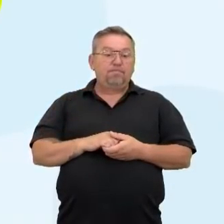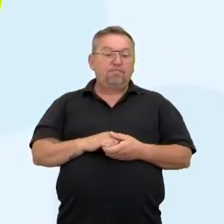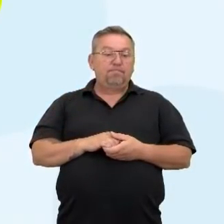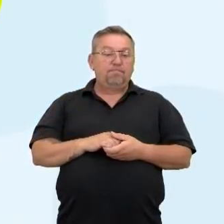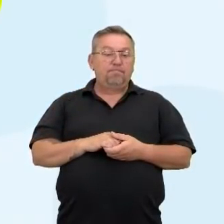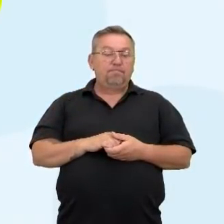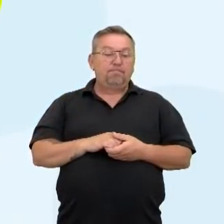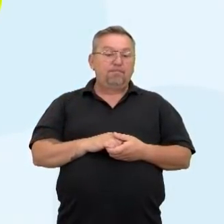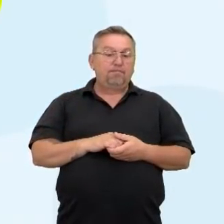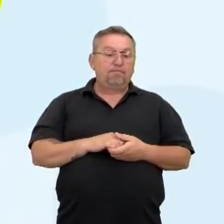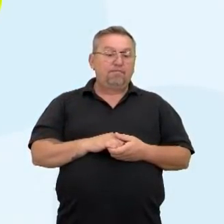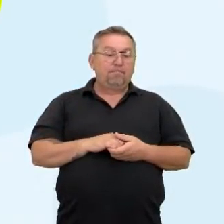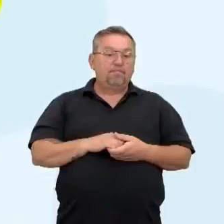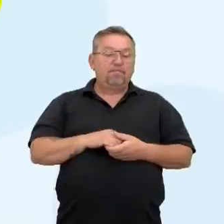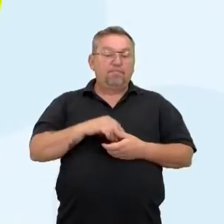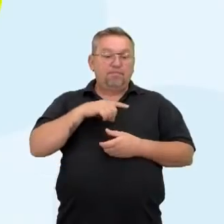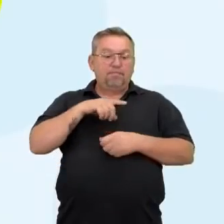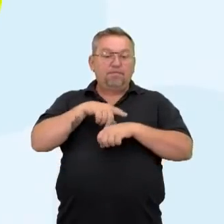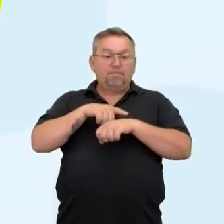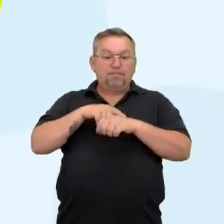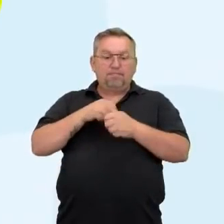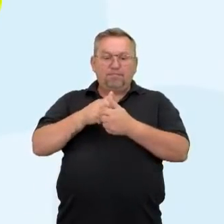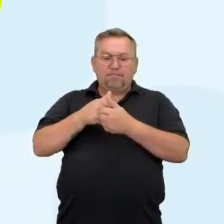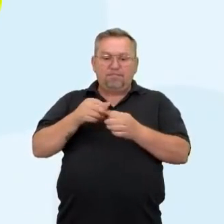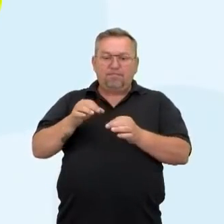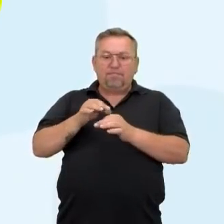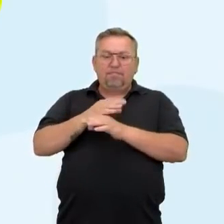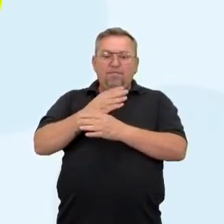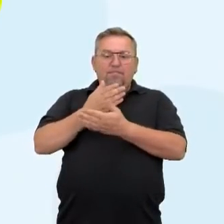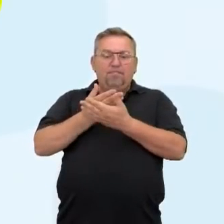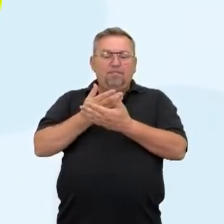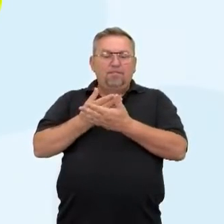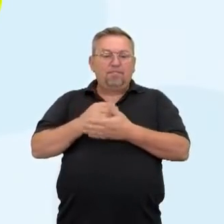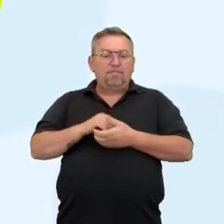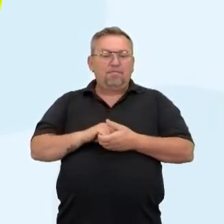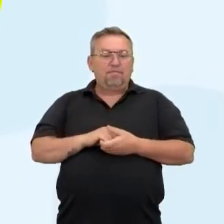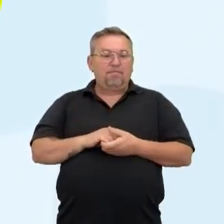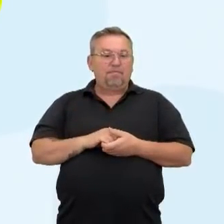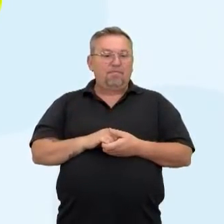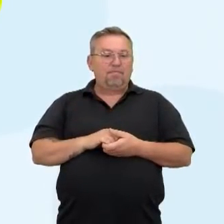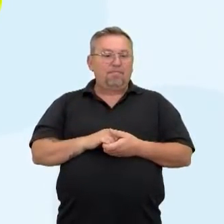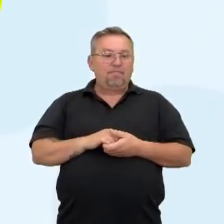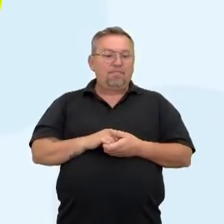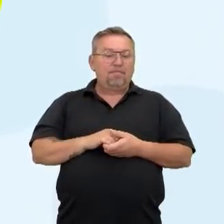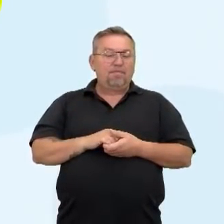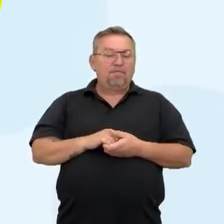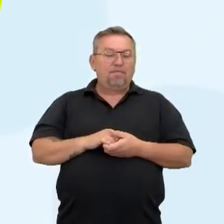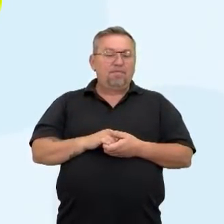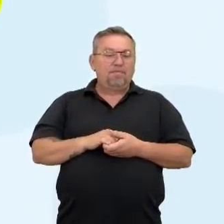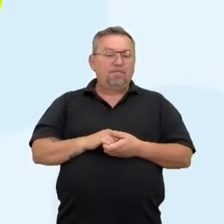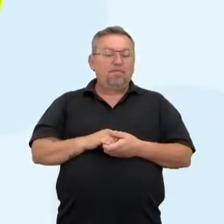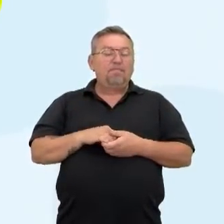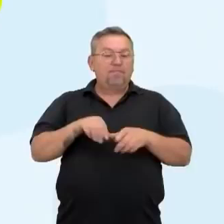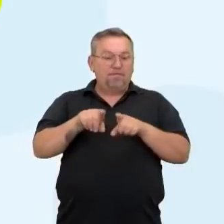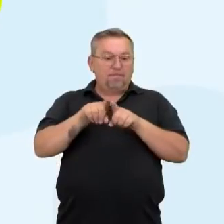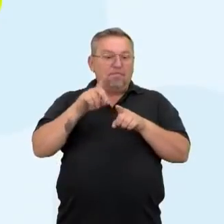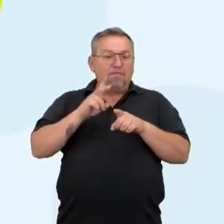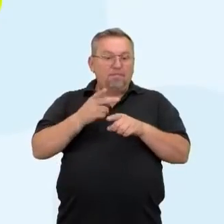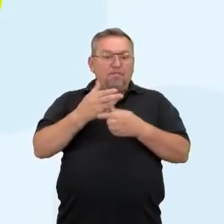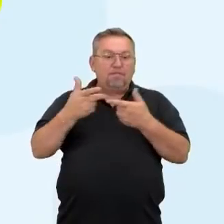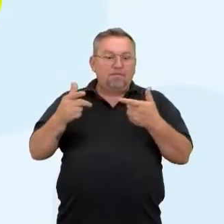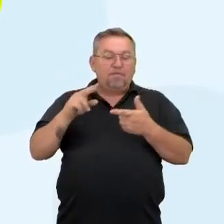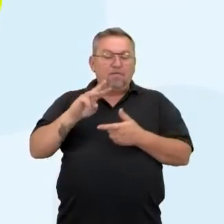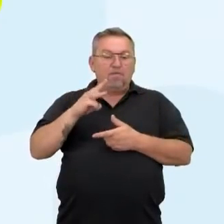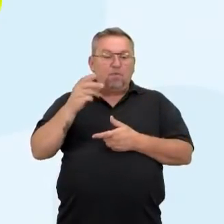falando. Que o nosso tempo também tá quase chegando no quase final. Chegou lá. Então, ó, we had tortino as dessert. Tá aqui também uma coisa, então vai